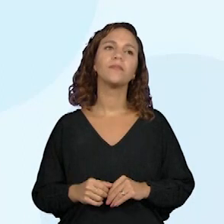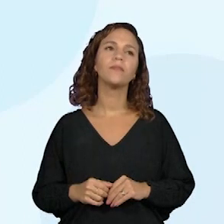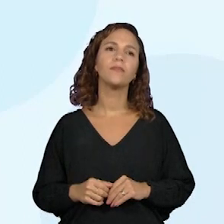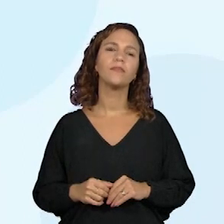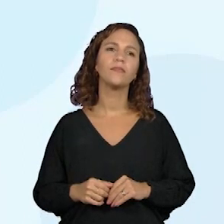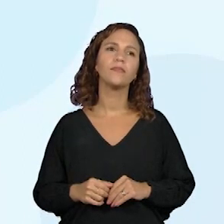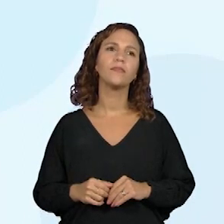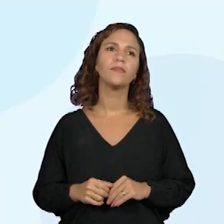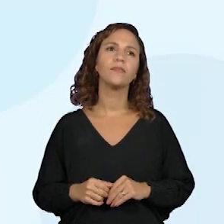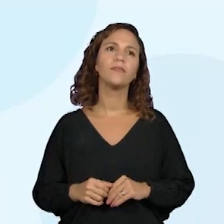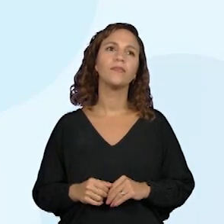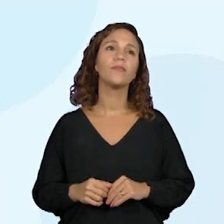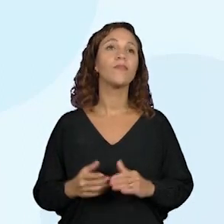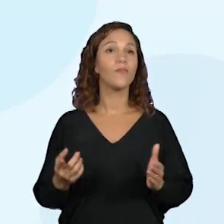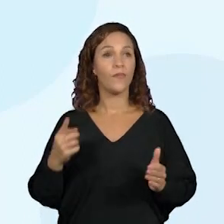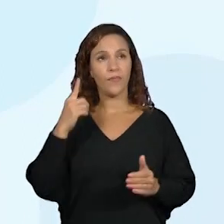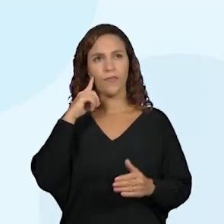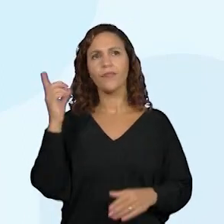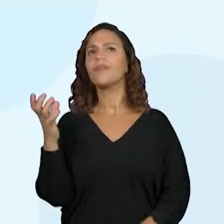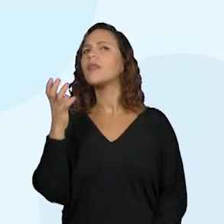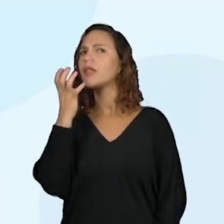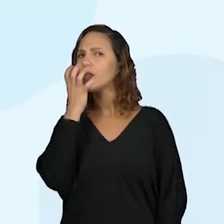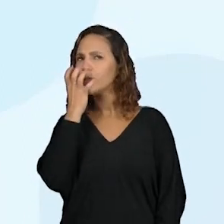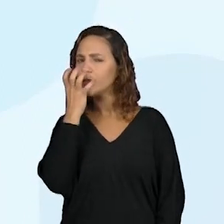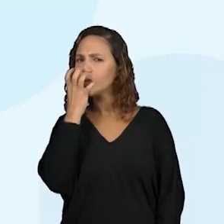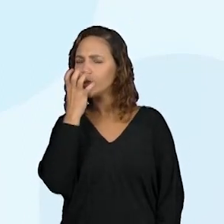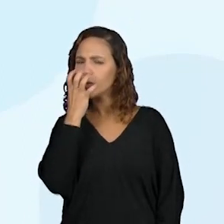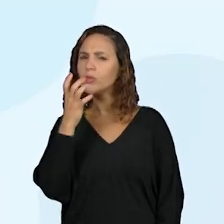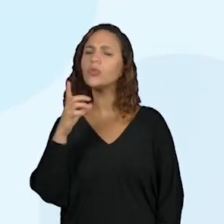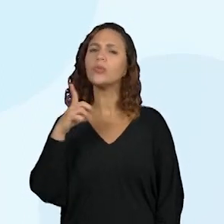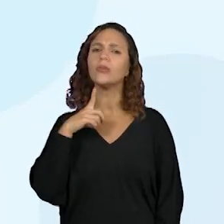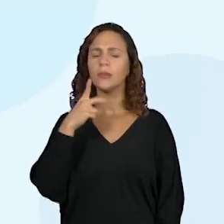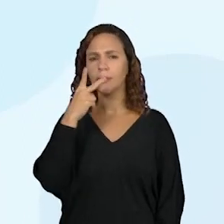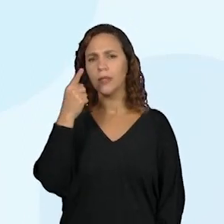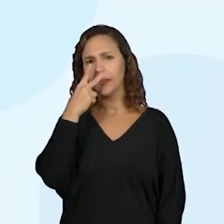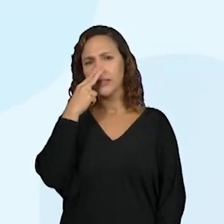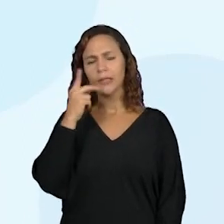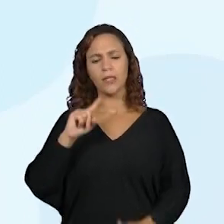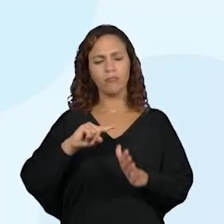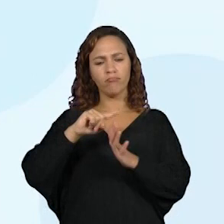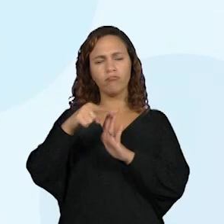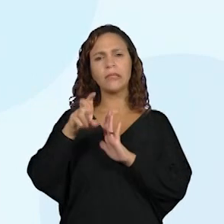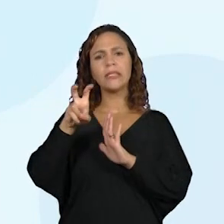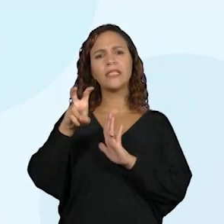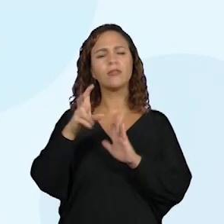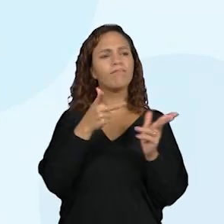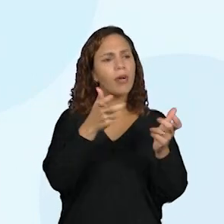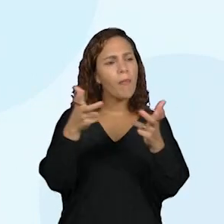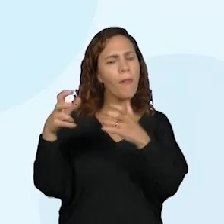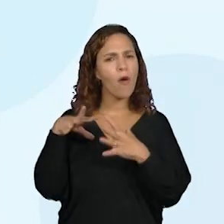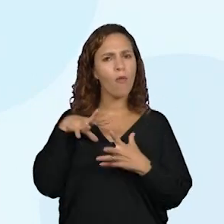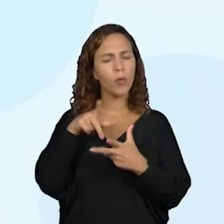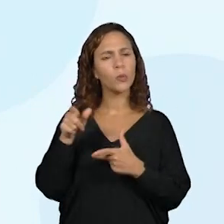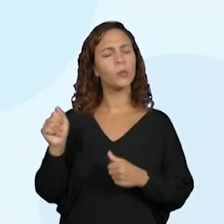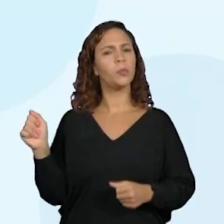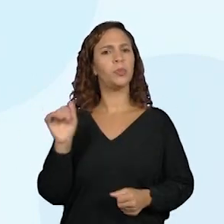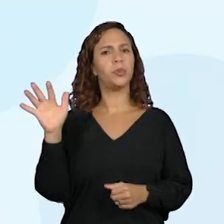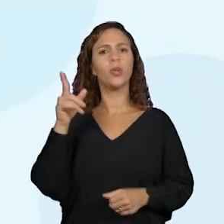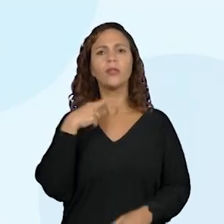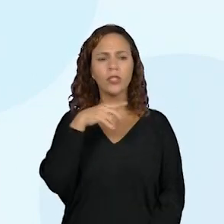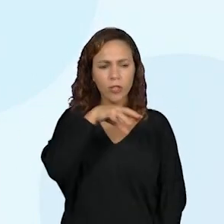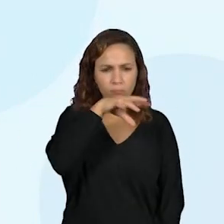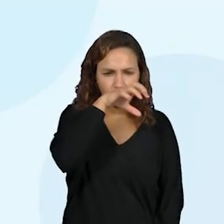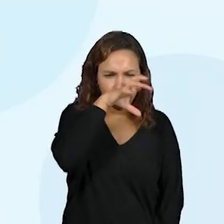vamos lá e os cães possuem alguns sentidos bem aguçados olfato é